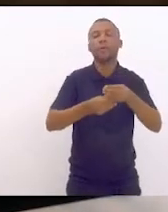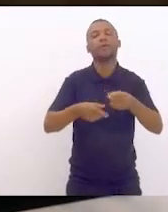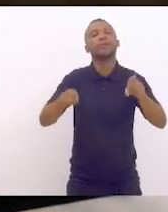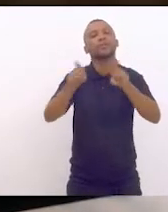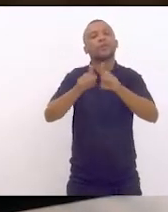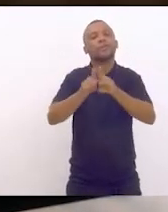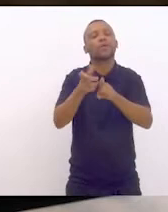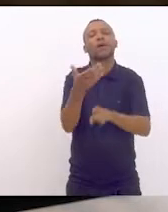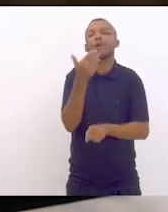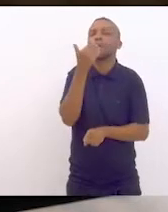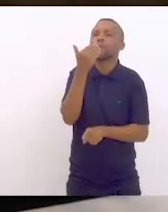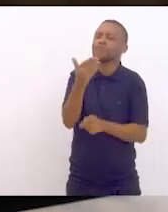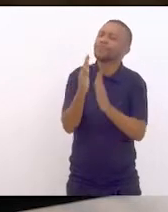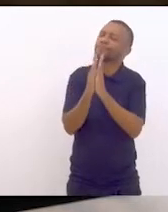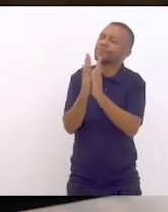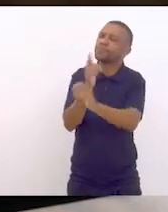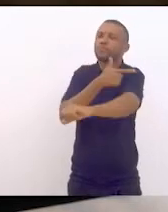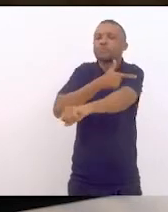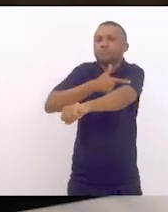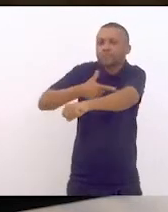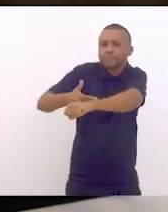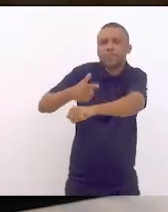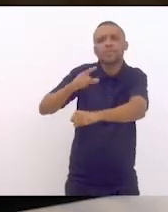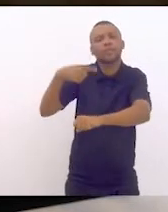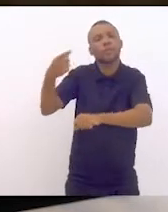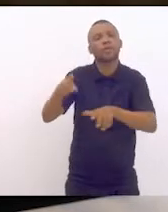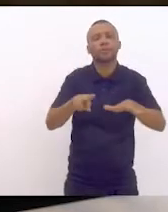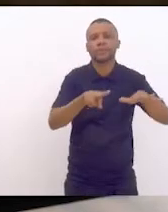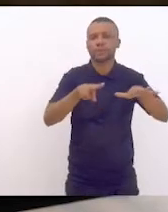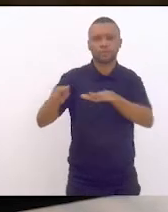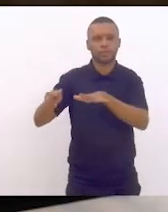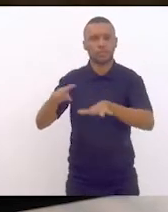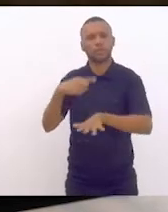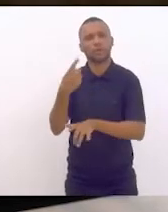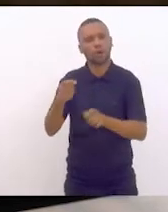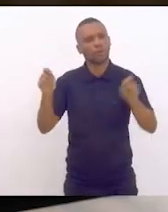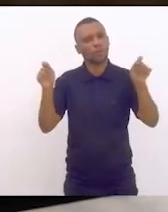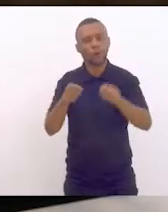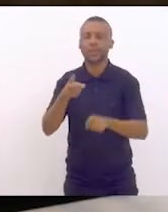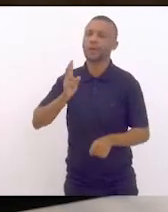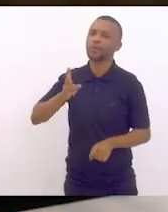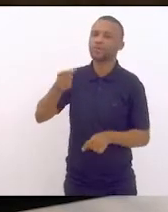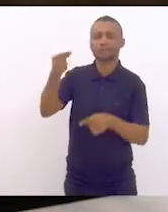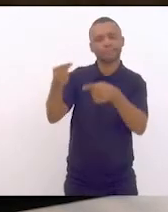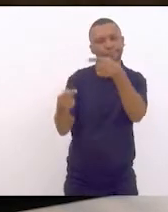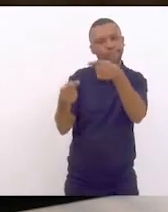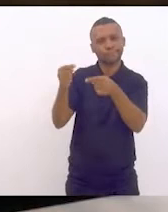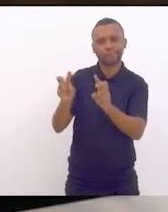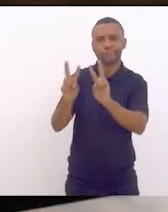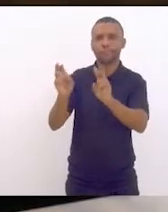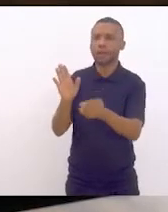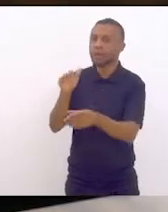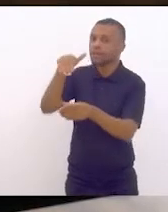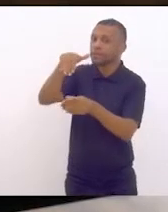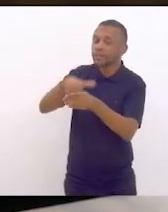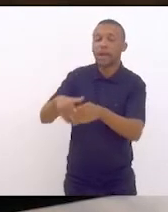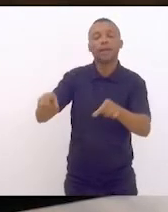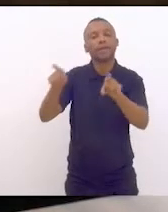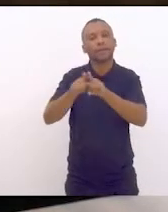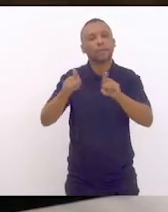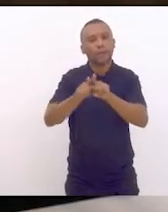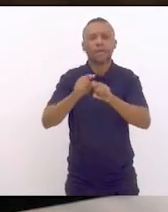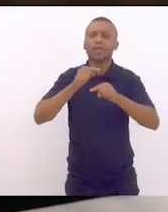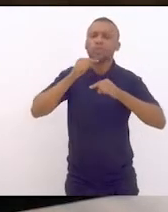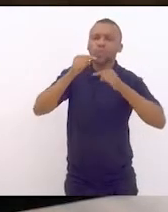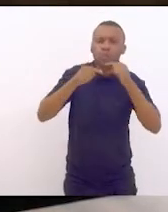muito gentil e carinhosamente, que semana que vem a gente possa dar seguimento a essa votação, esclarecer também as dúvidas